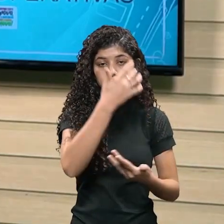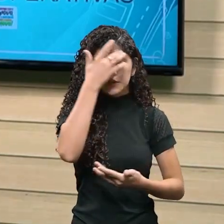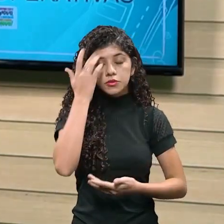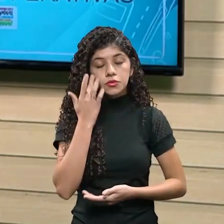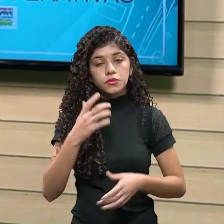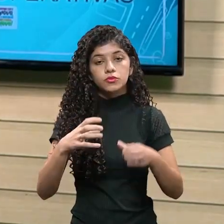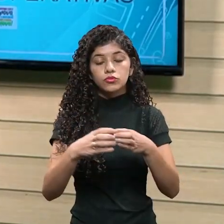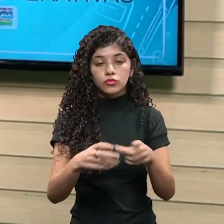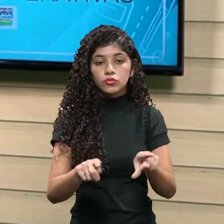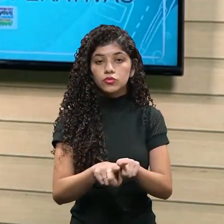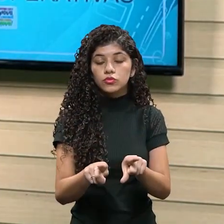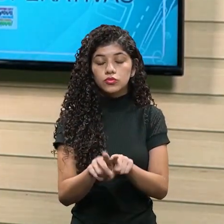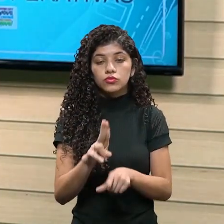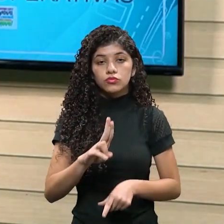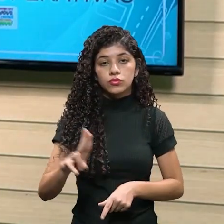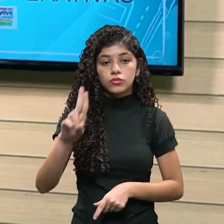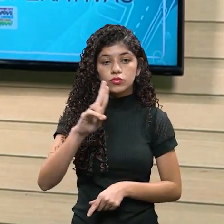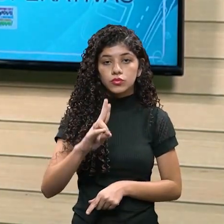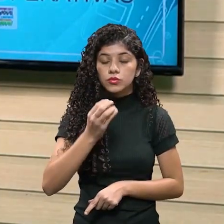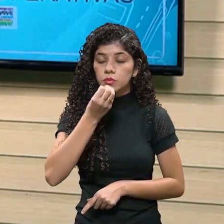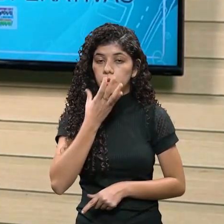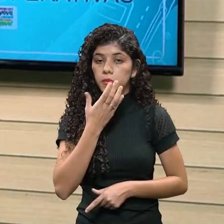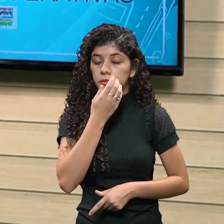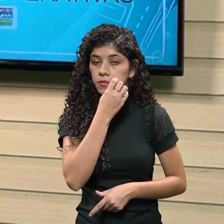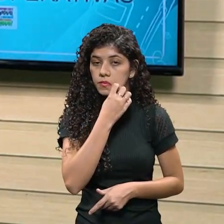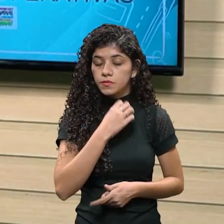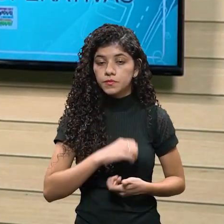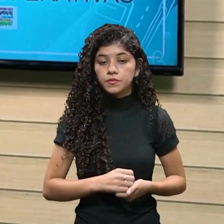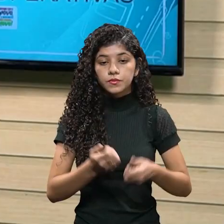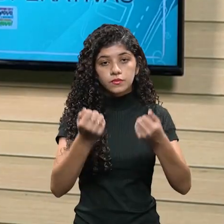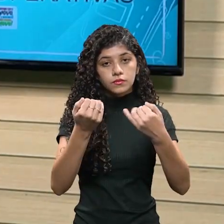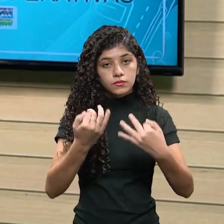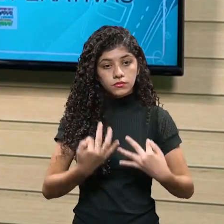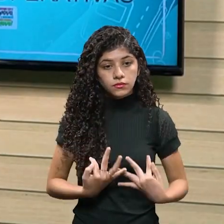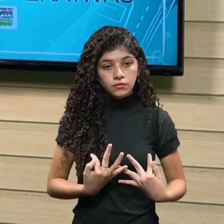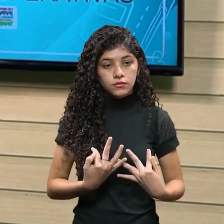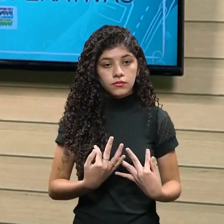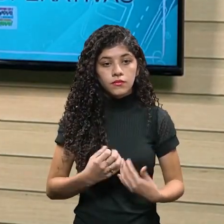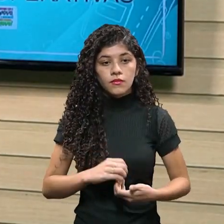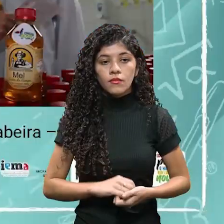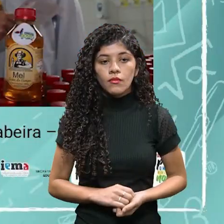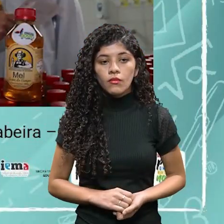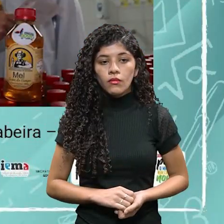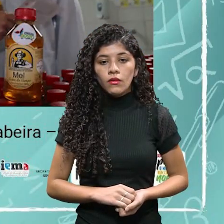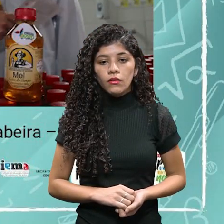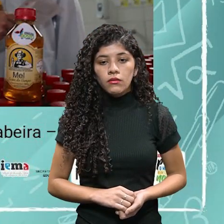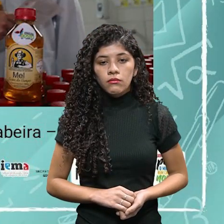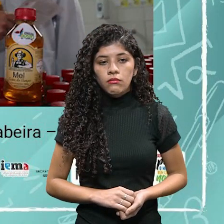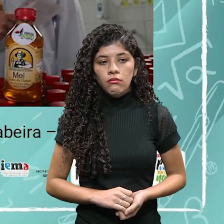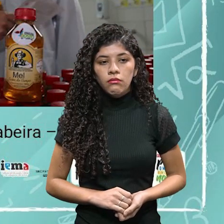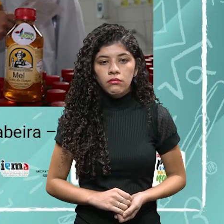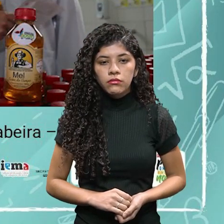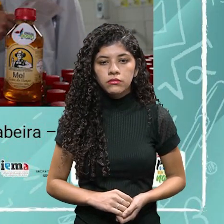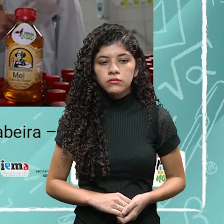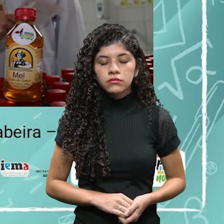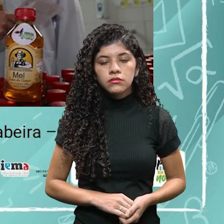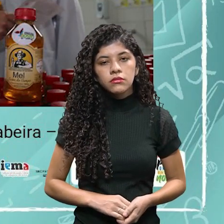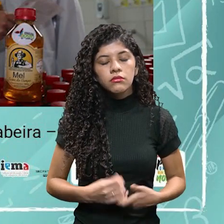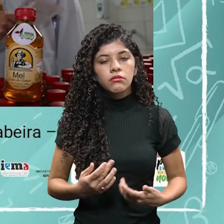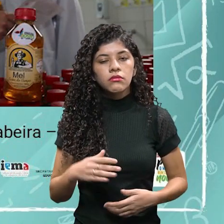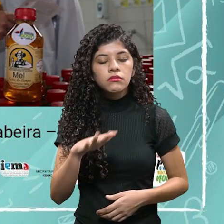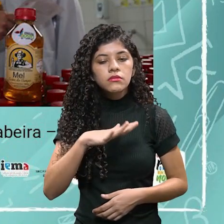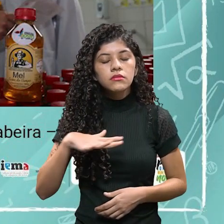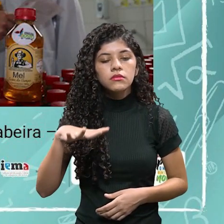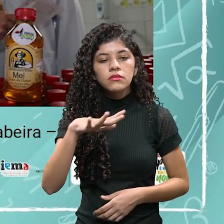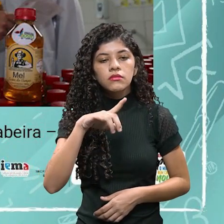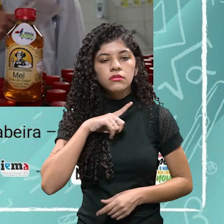benefícios que ela proporciona. Então, vamos falar um pouco aqui sobre esse ramo da contabilidade. Em geral, a contabilidade das